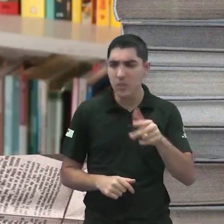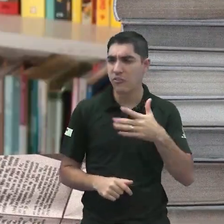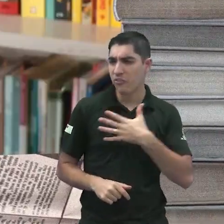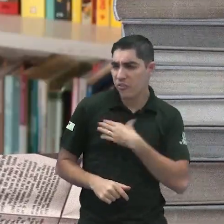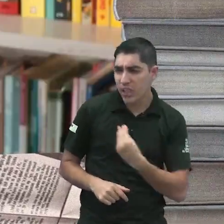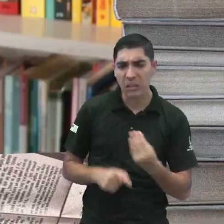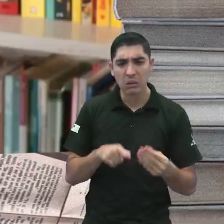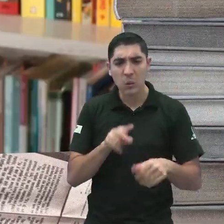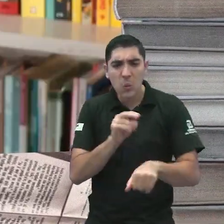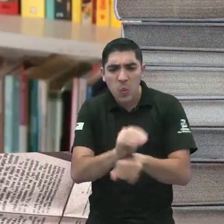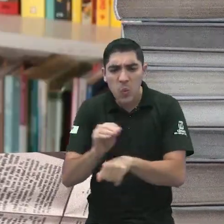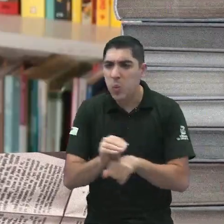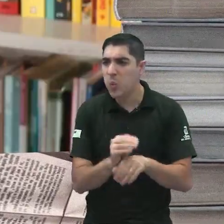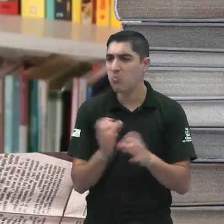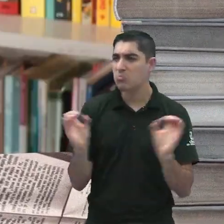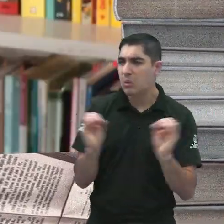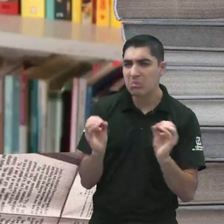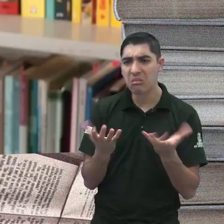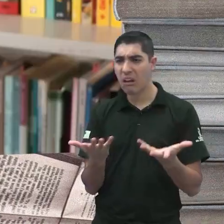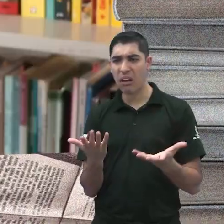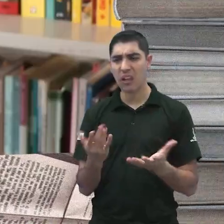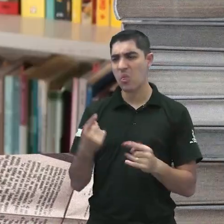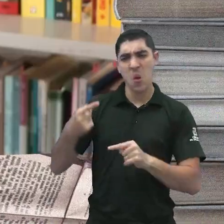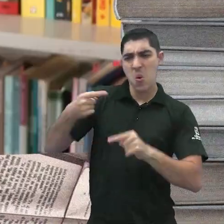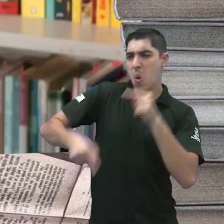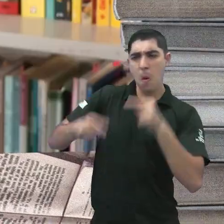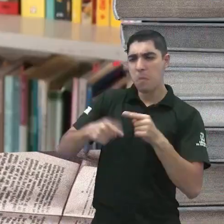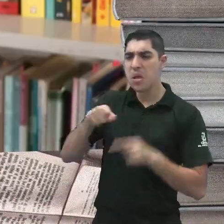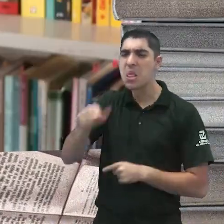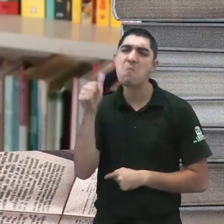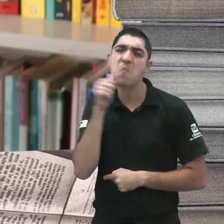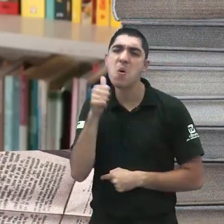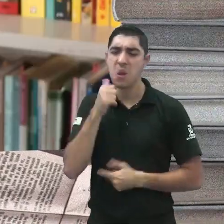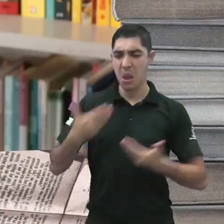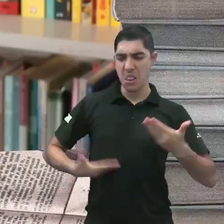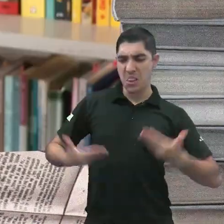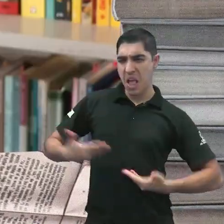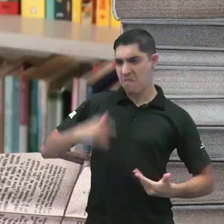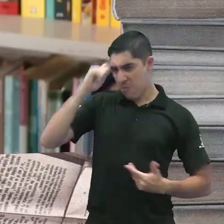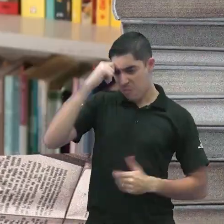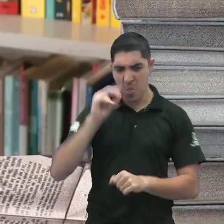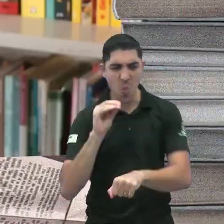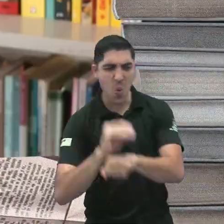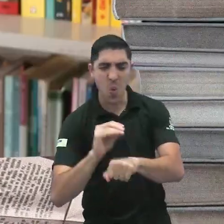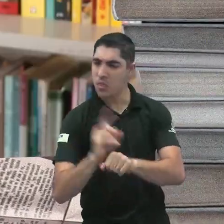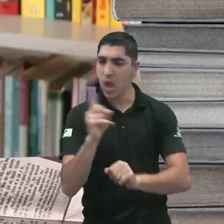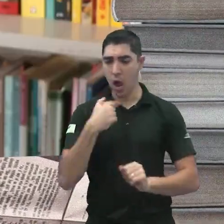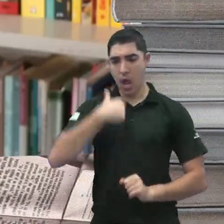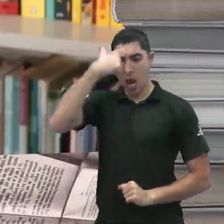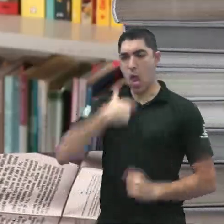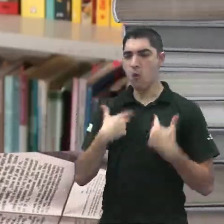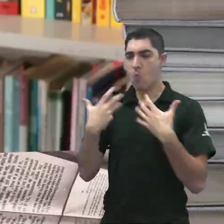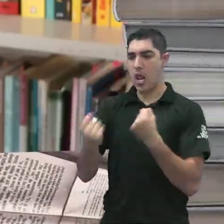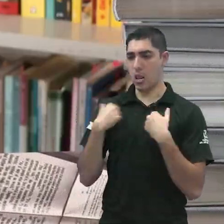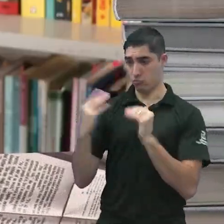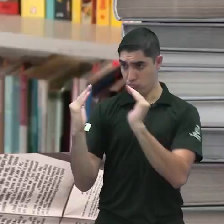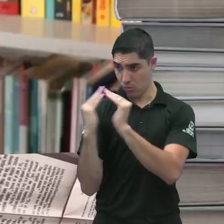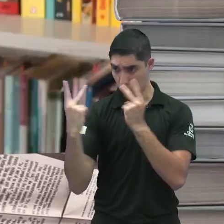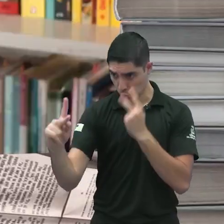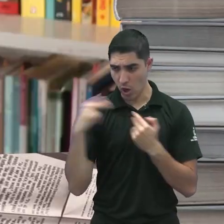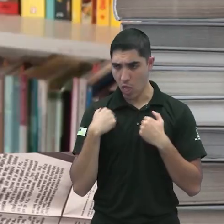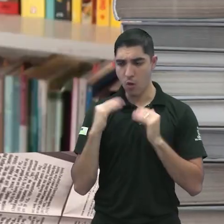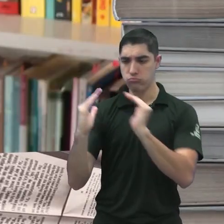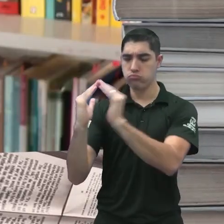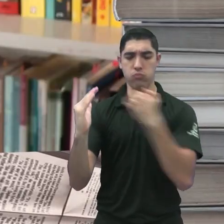muito fora daquilo que se considerava aceitável para a classe social em que eles viviam. E ela vai se deslocar para